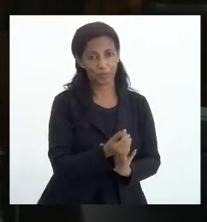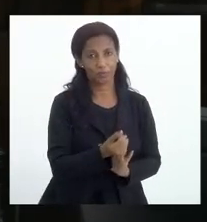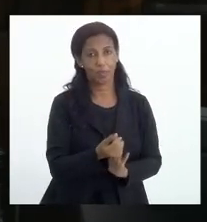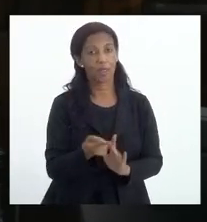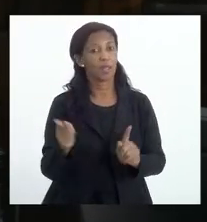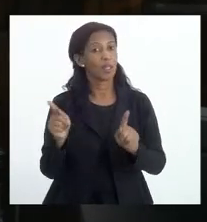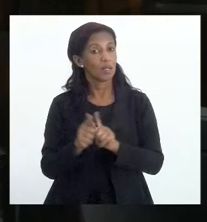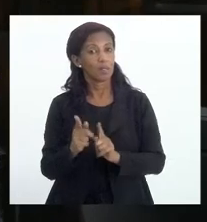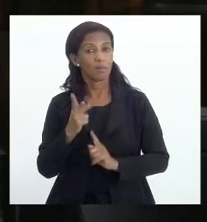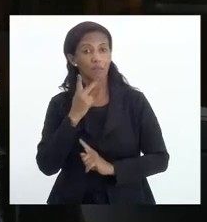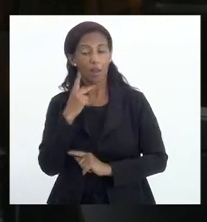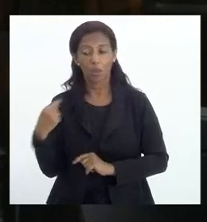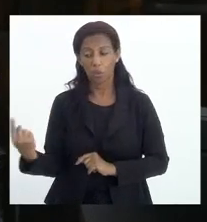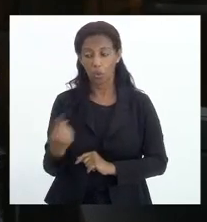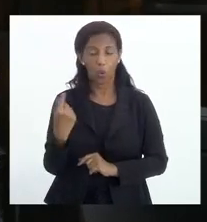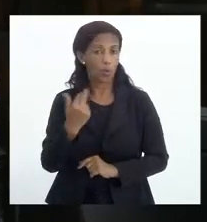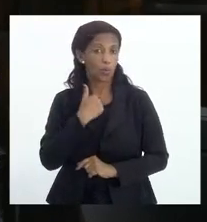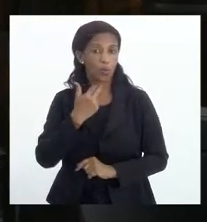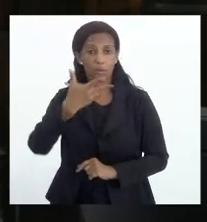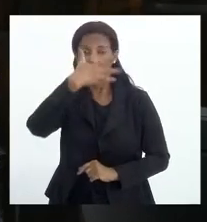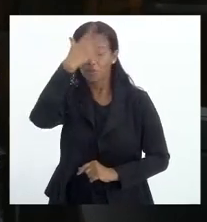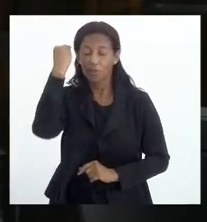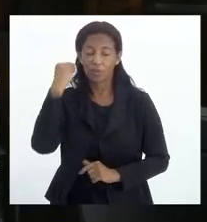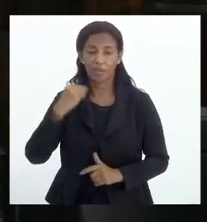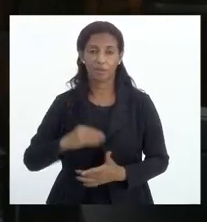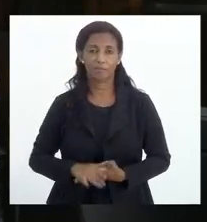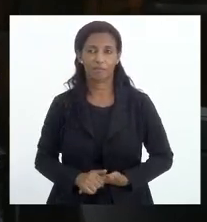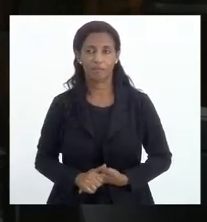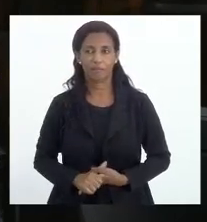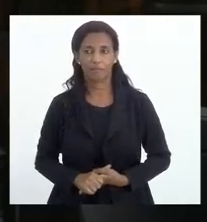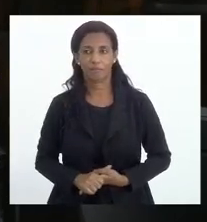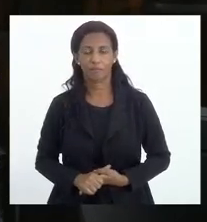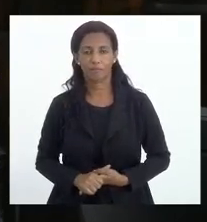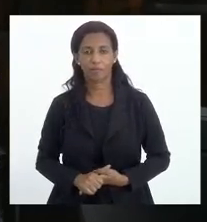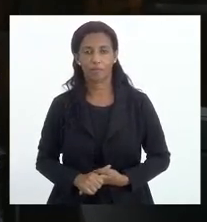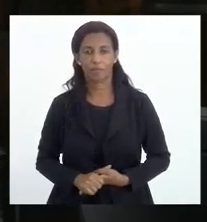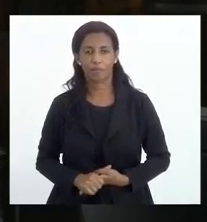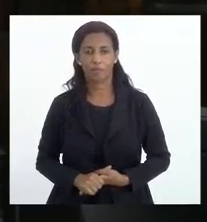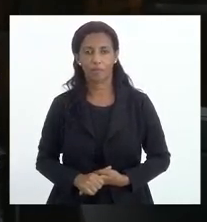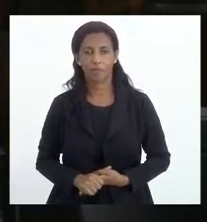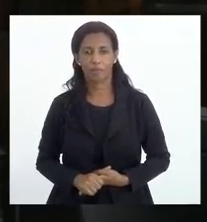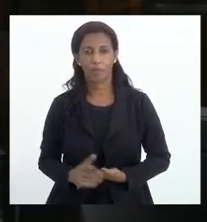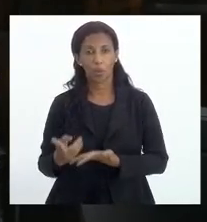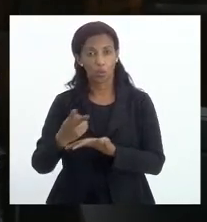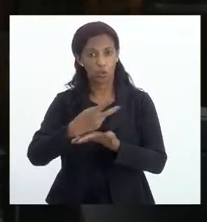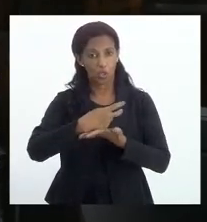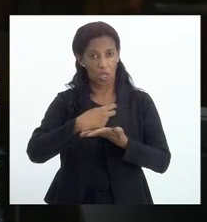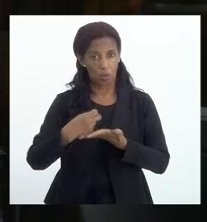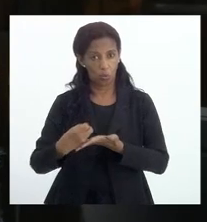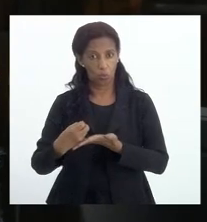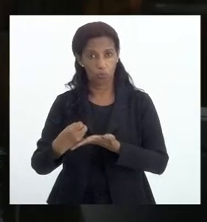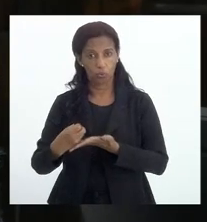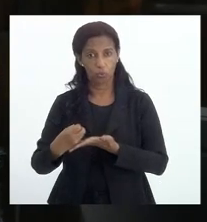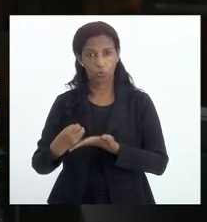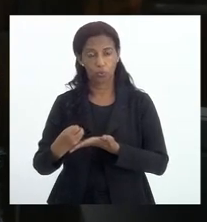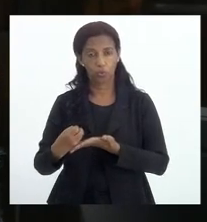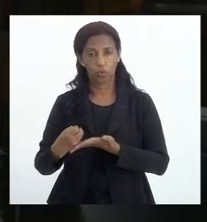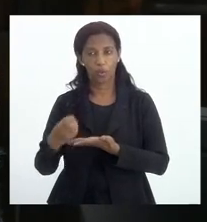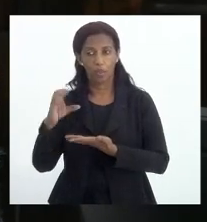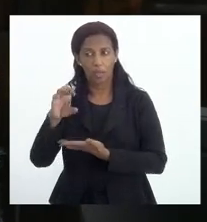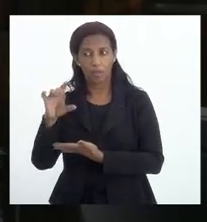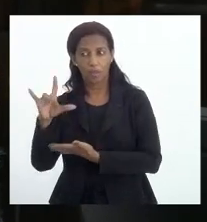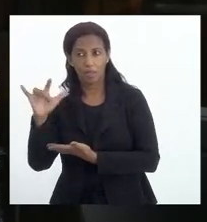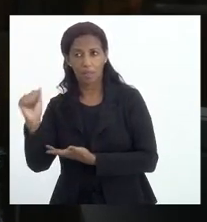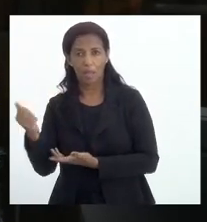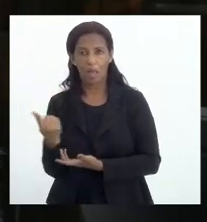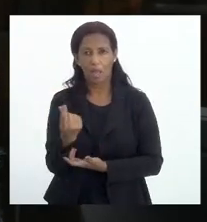alerta, que nós não podemos esquecer os recursos que estão vindo da SEDAI,